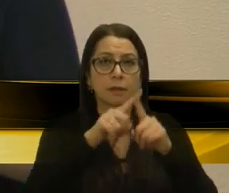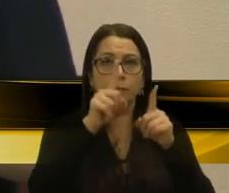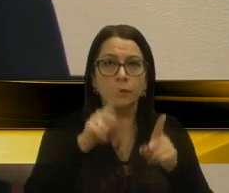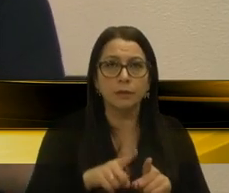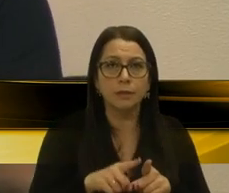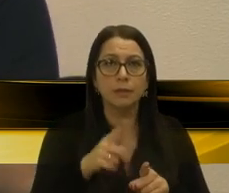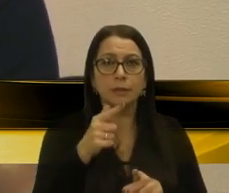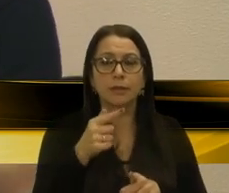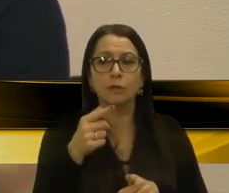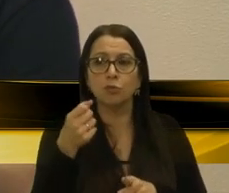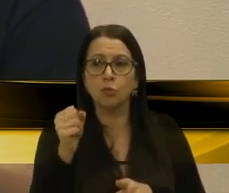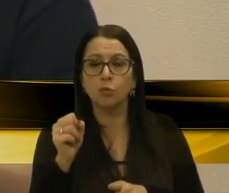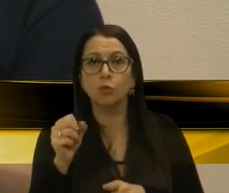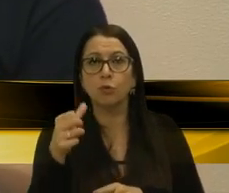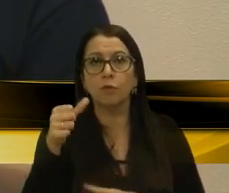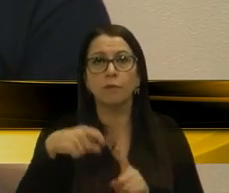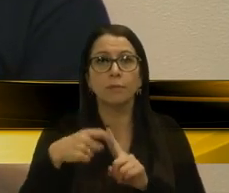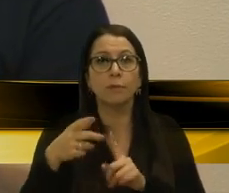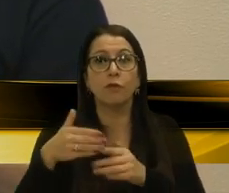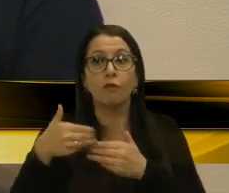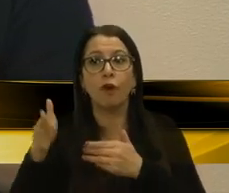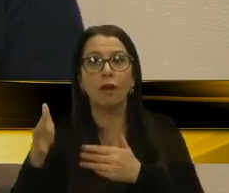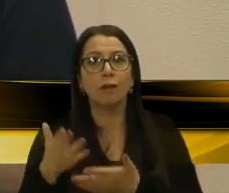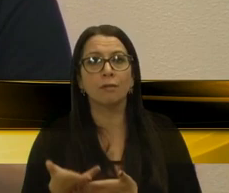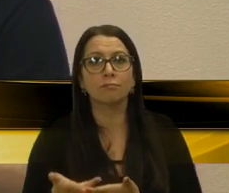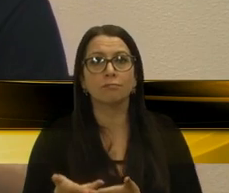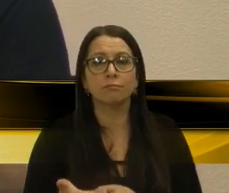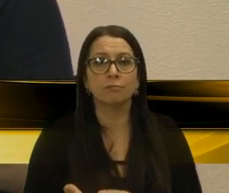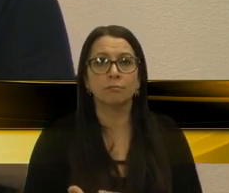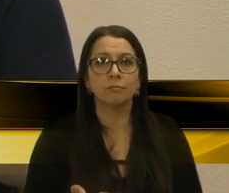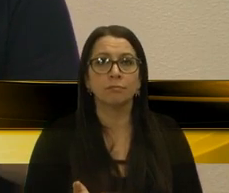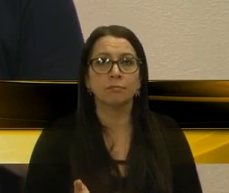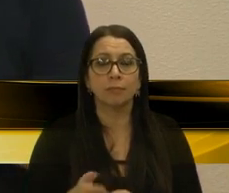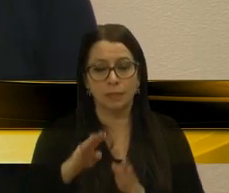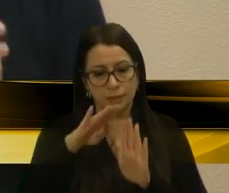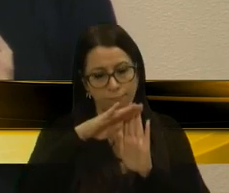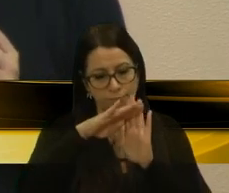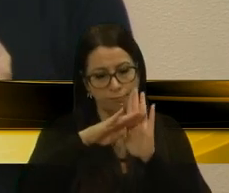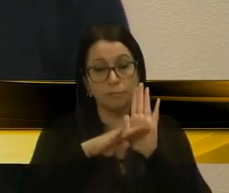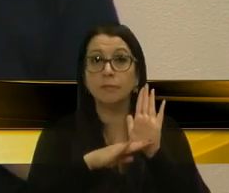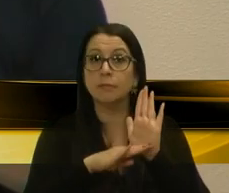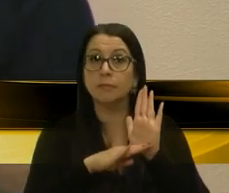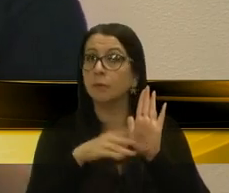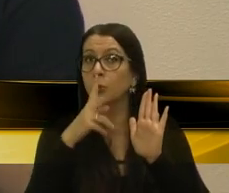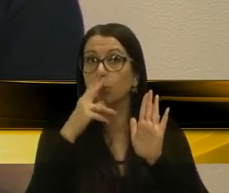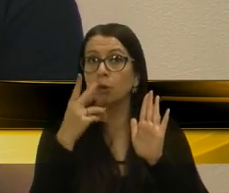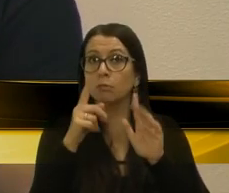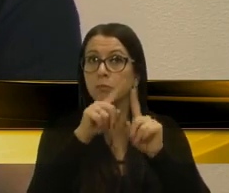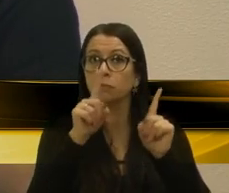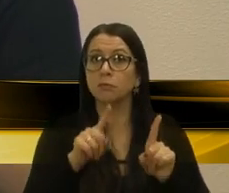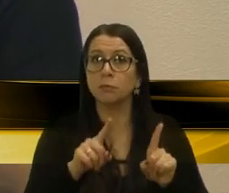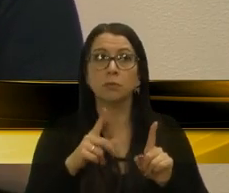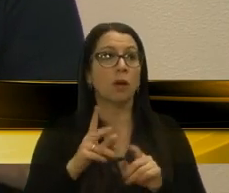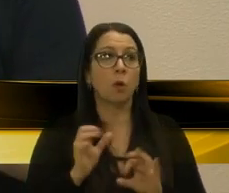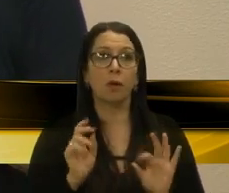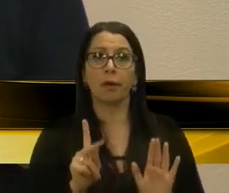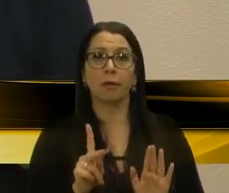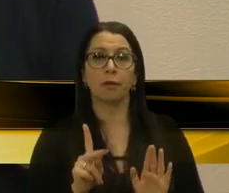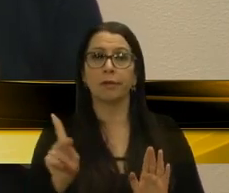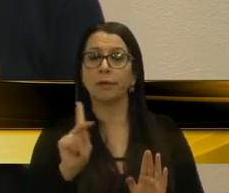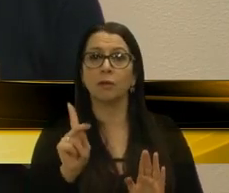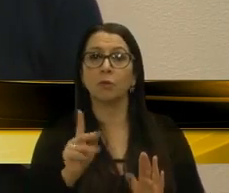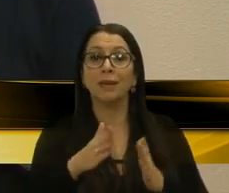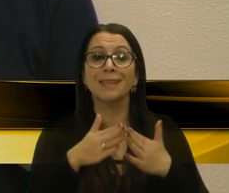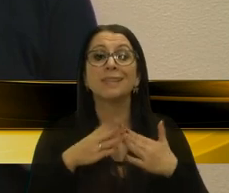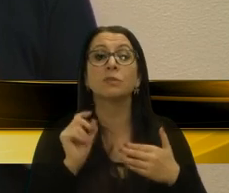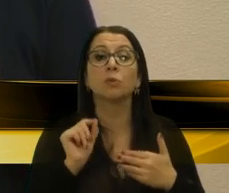ficaram 7, 8, 9 meses fora. E na lista... E está lá como um servidor que está tudo tranquilo. Não, qual é a